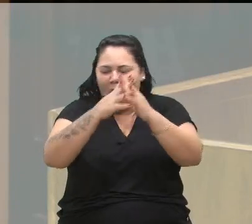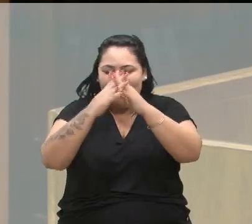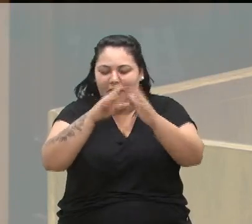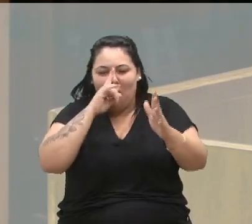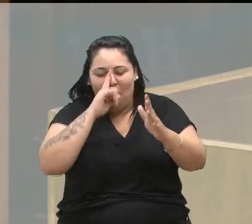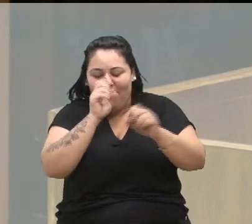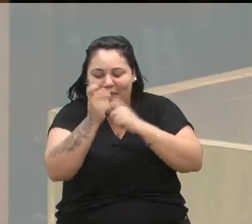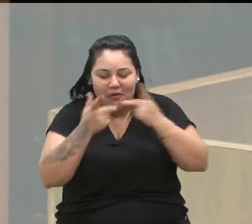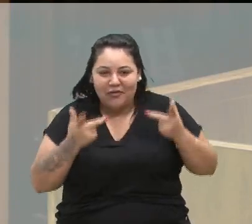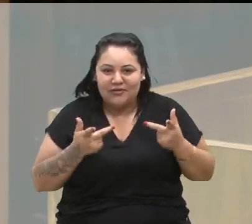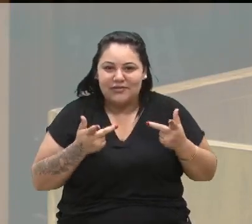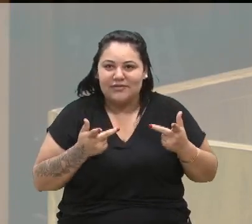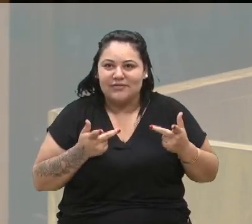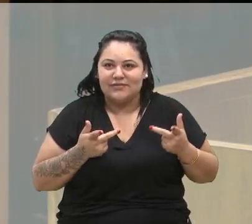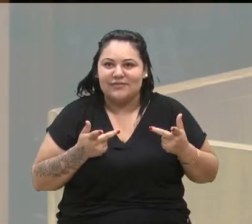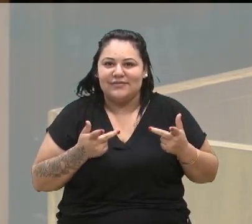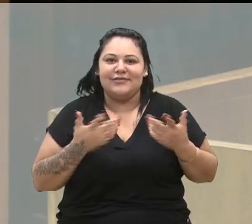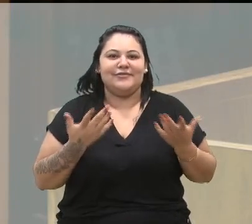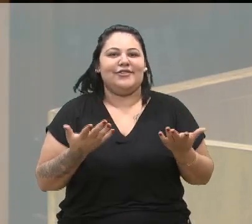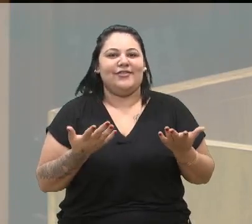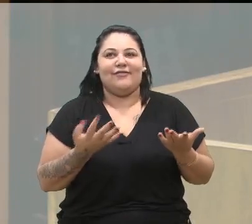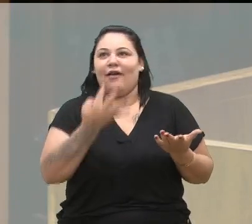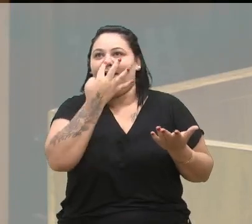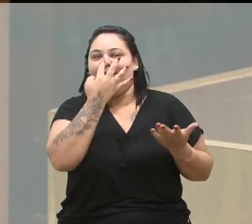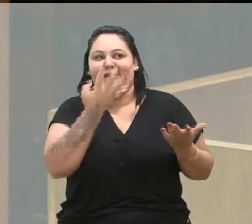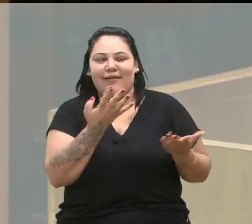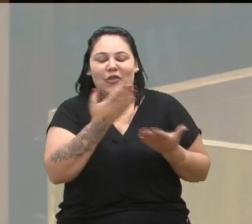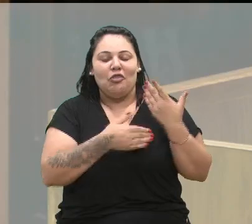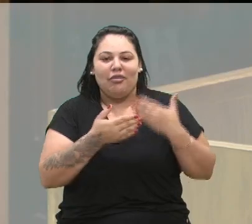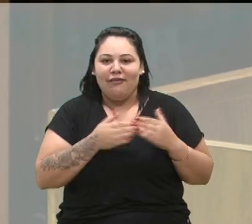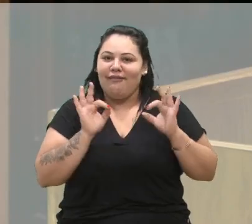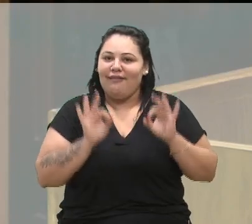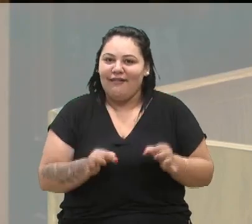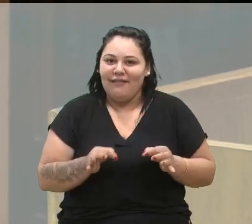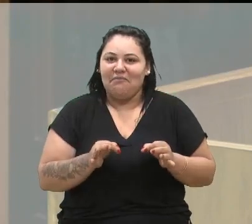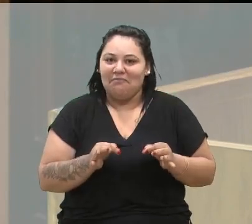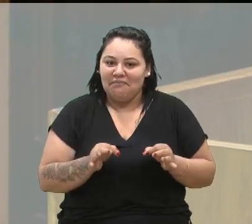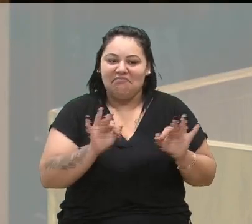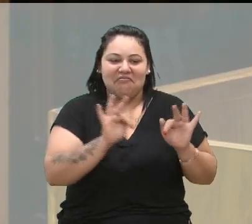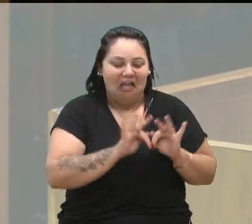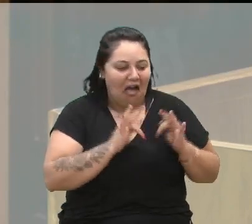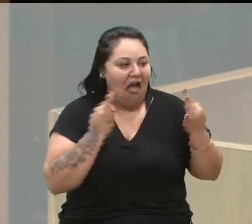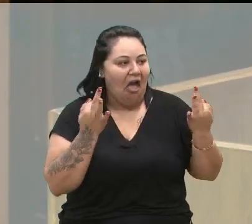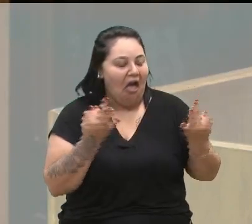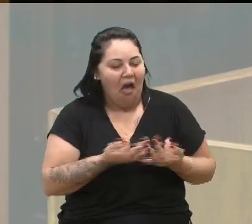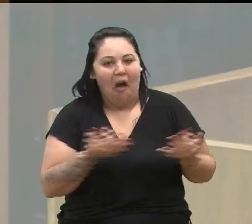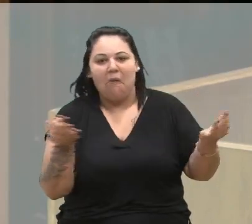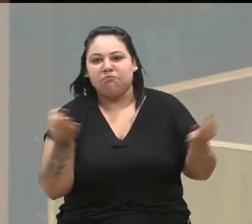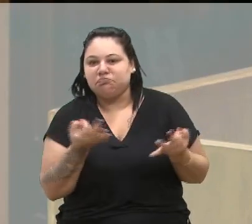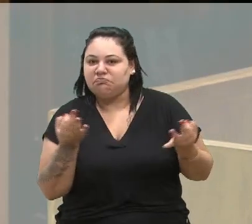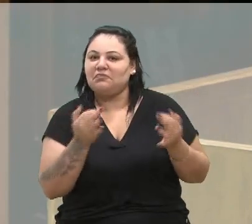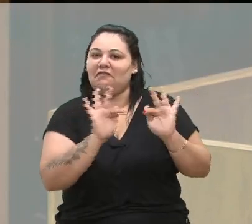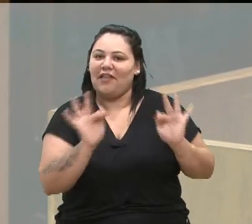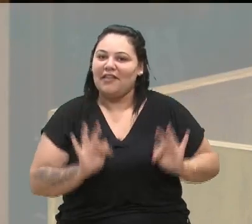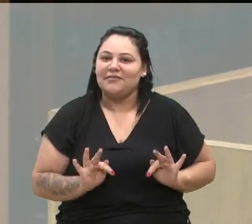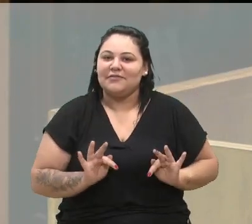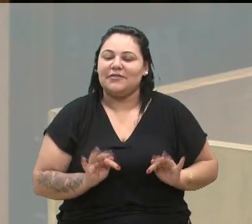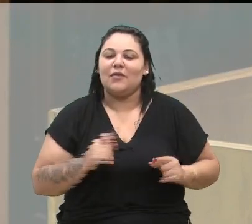risco? Gente, deu tudo muito certo. E as famílias ficaram assim muito felizes com